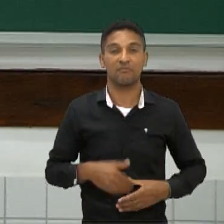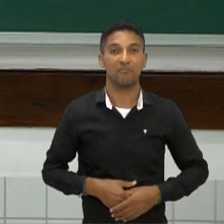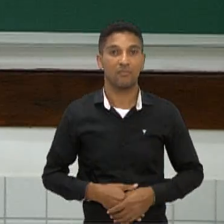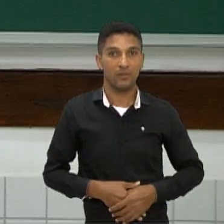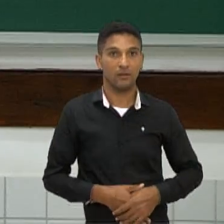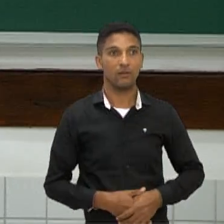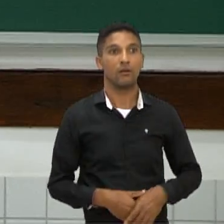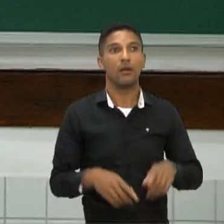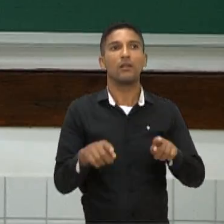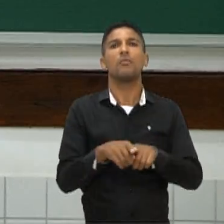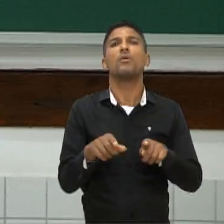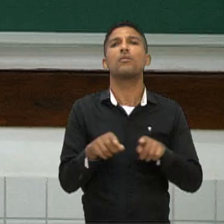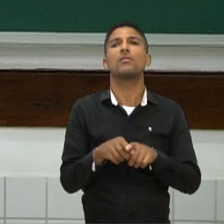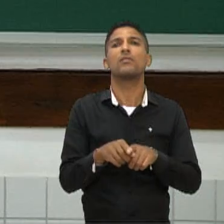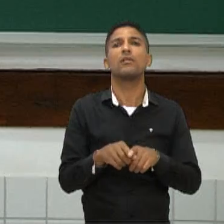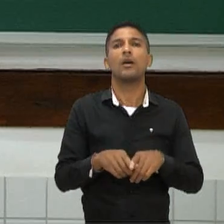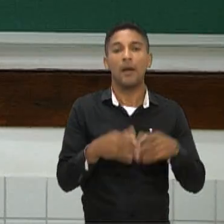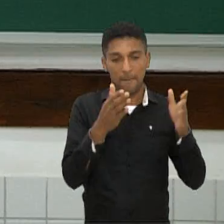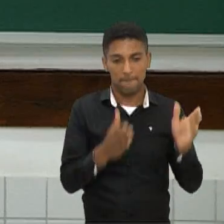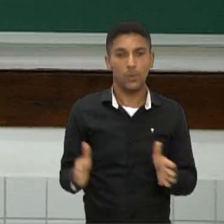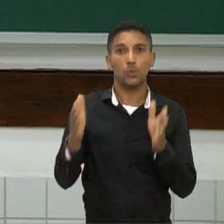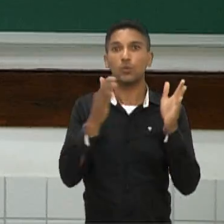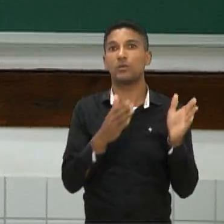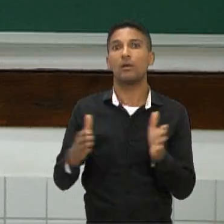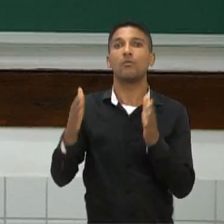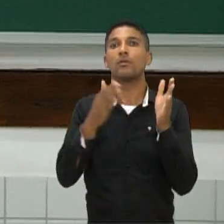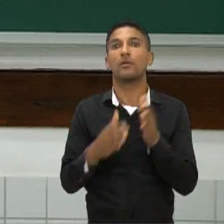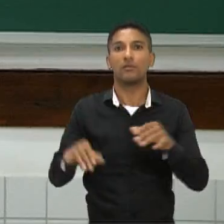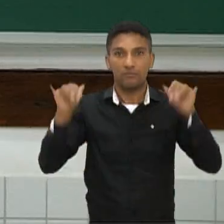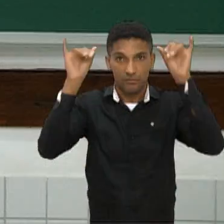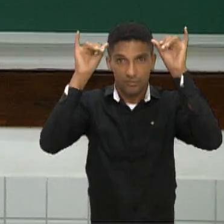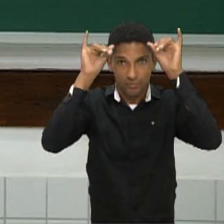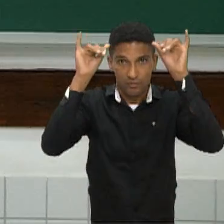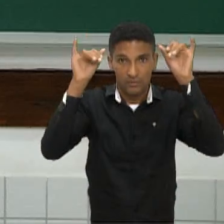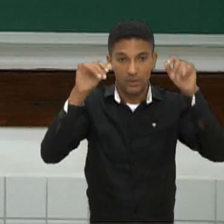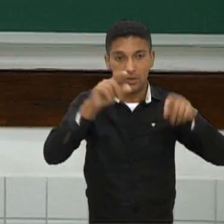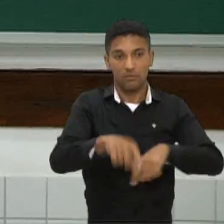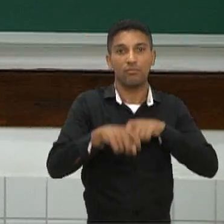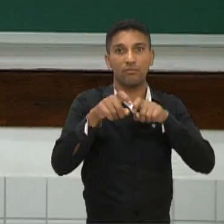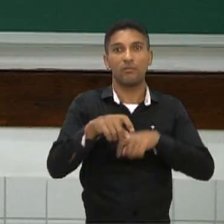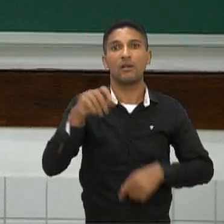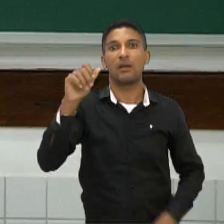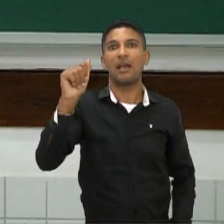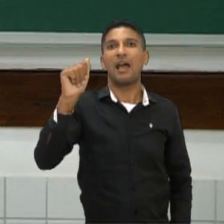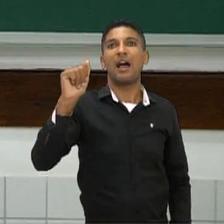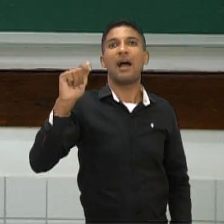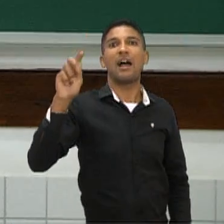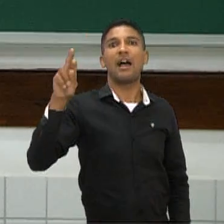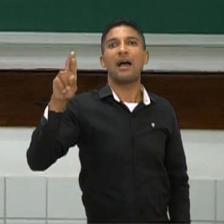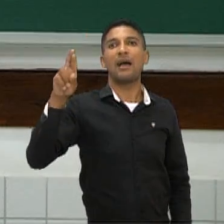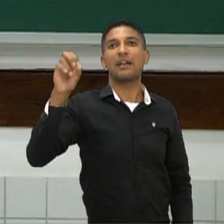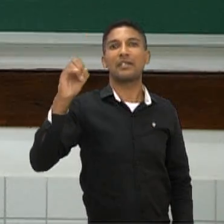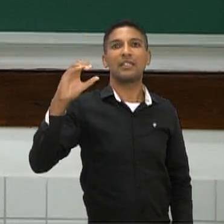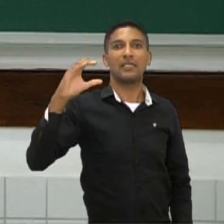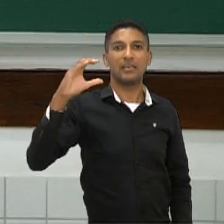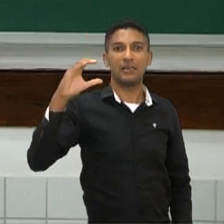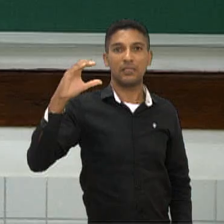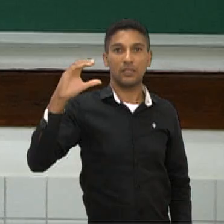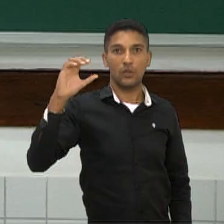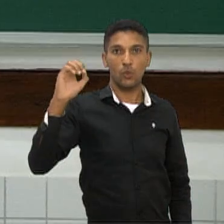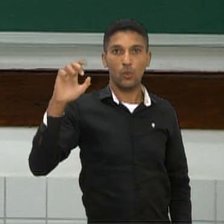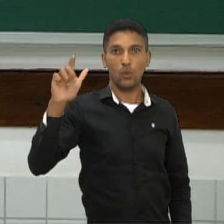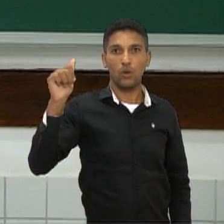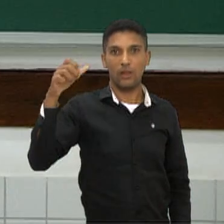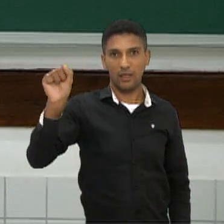país, inclusive para consumo interno e externo. Quando a gente fala de produtos agrícolas, nós falamos de grãos,